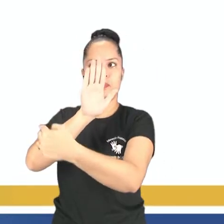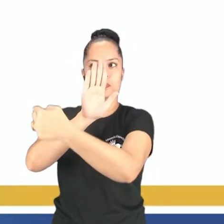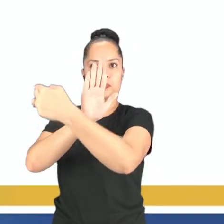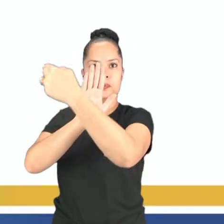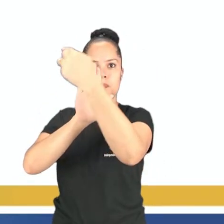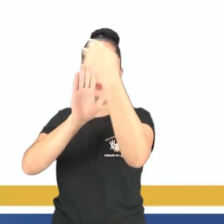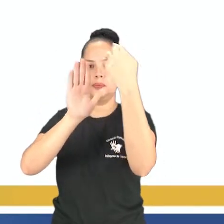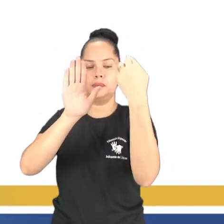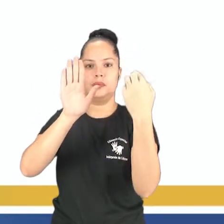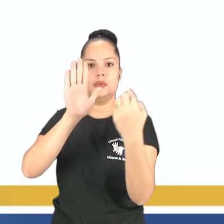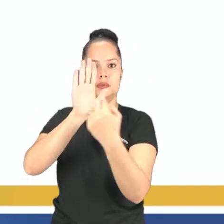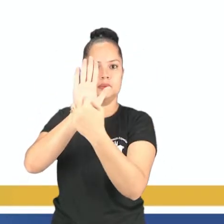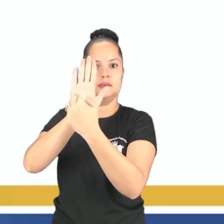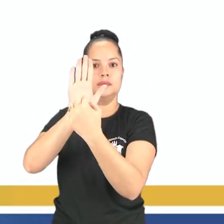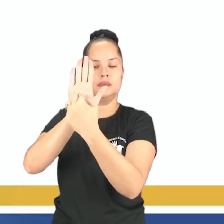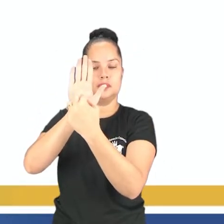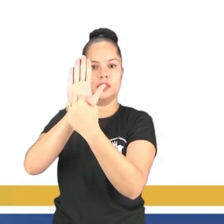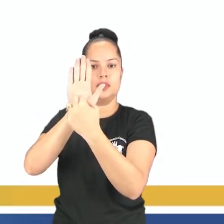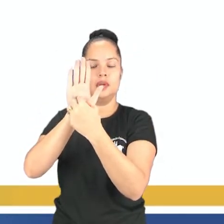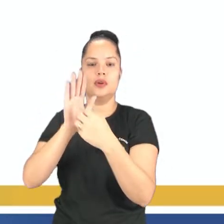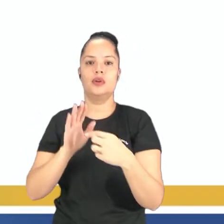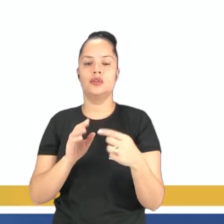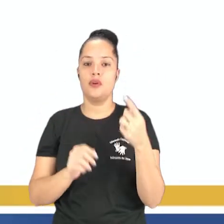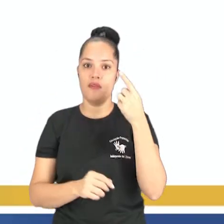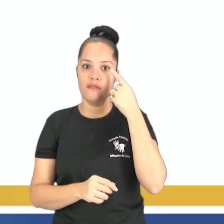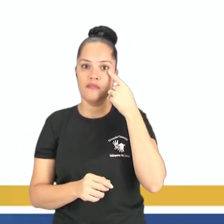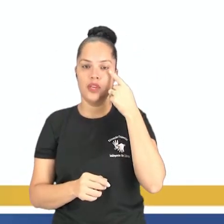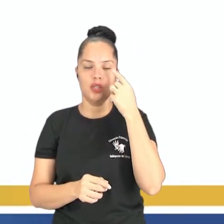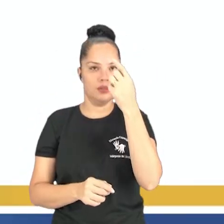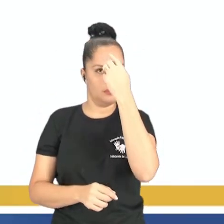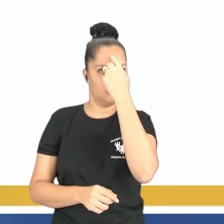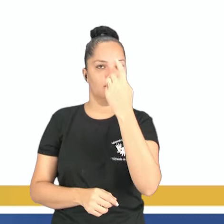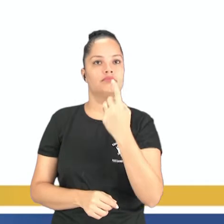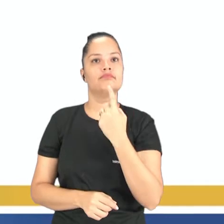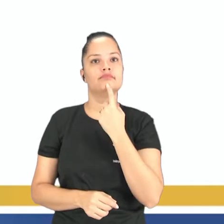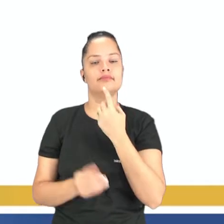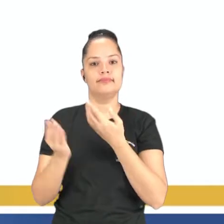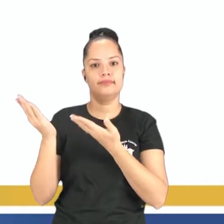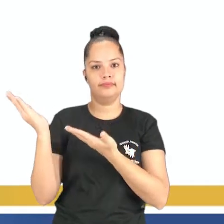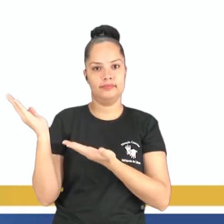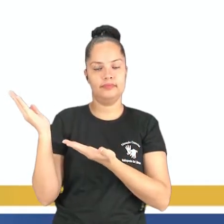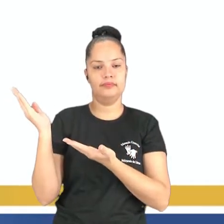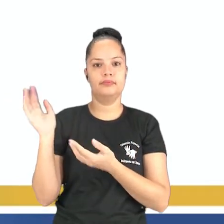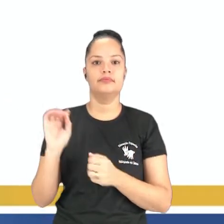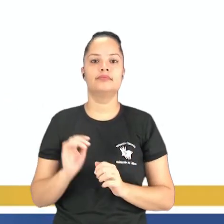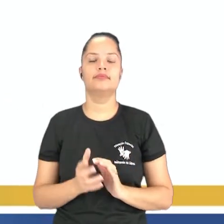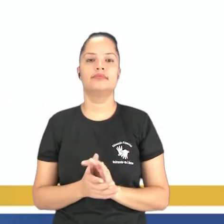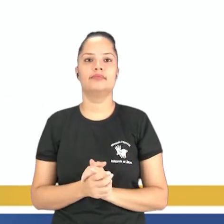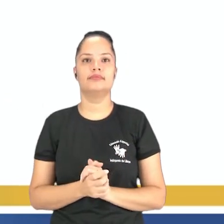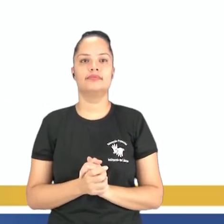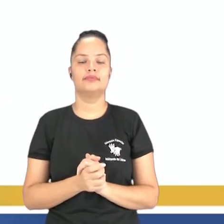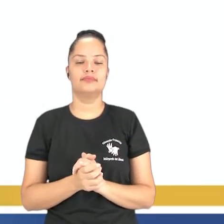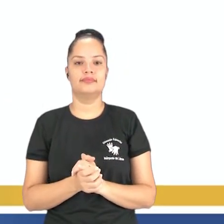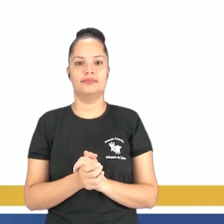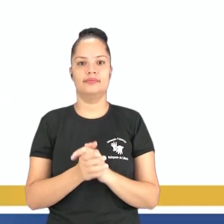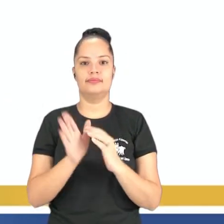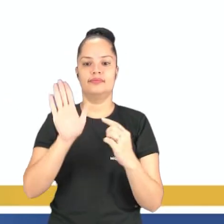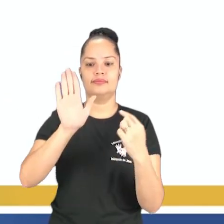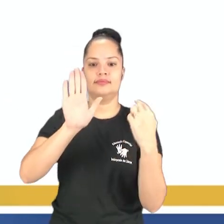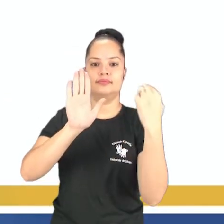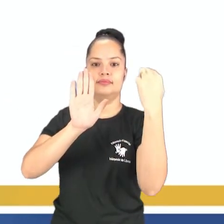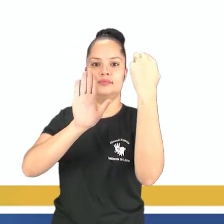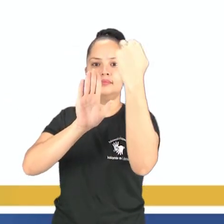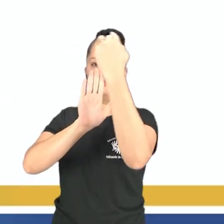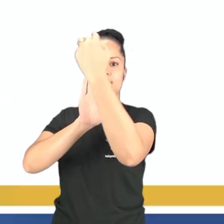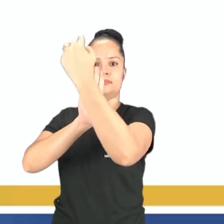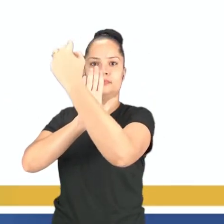do relógio. Então, observe aí na figura, que está acontecendo aí um processo aí de